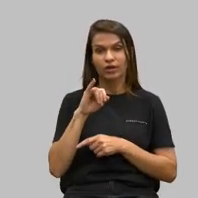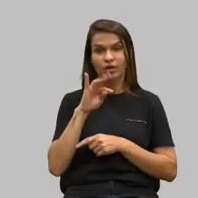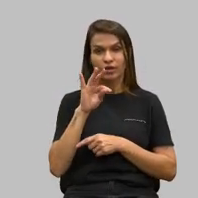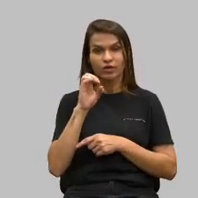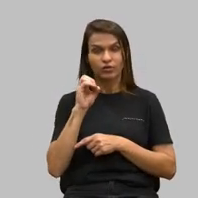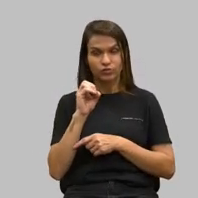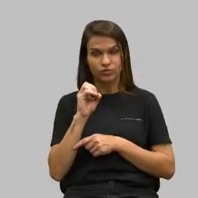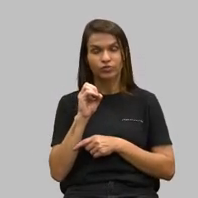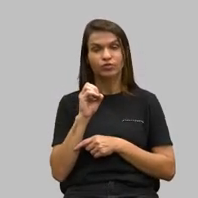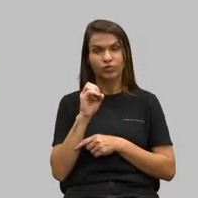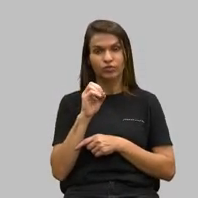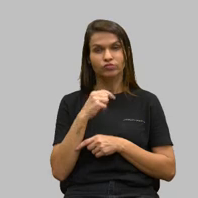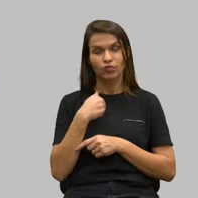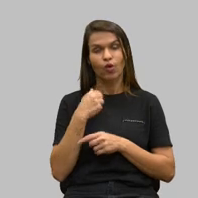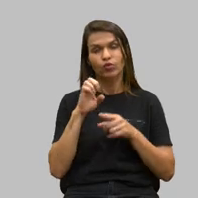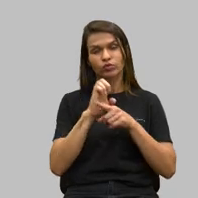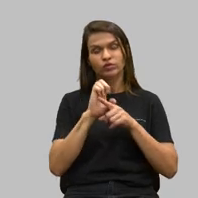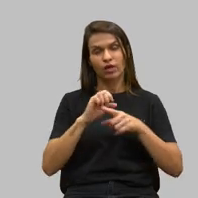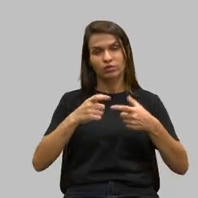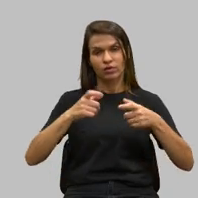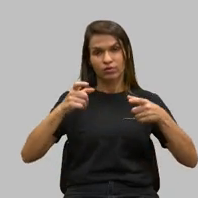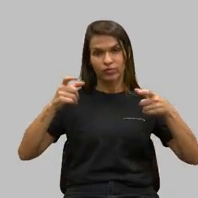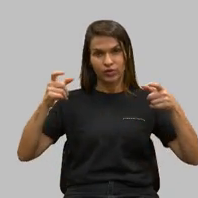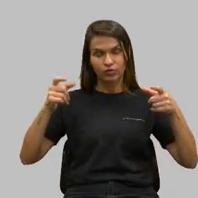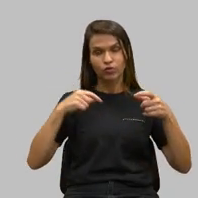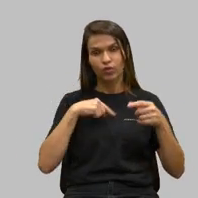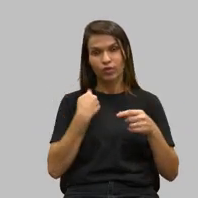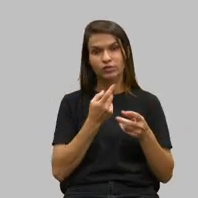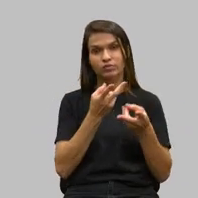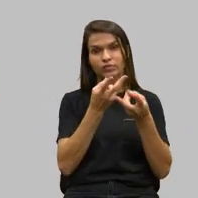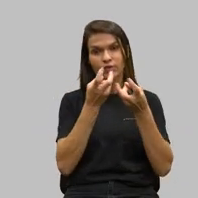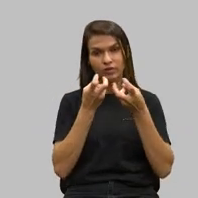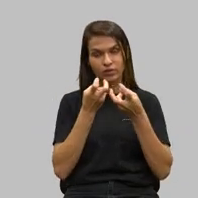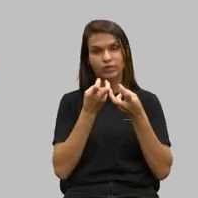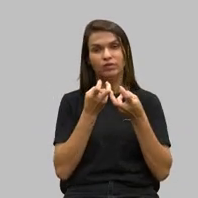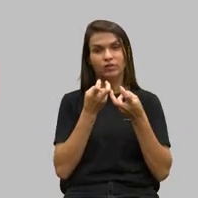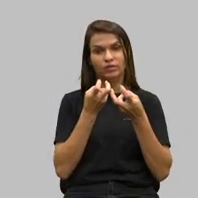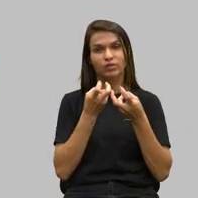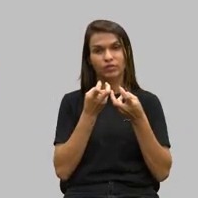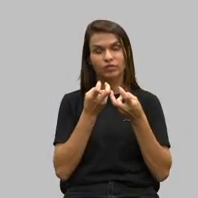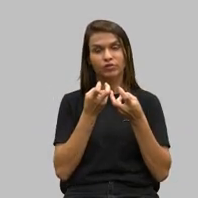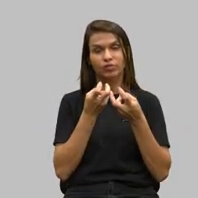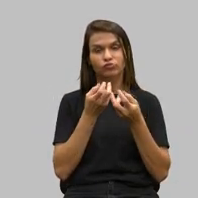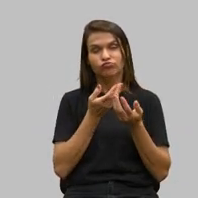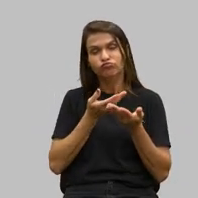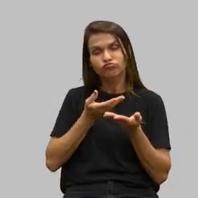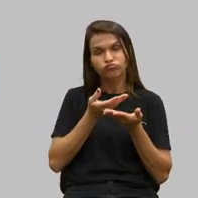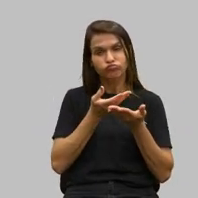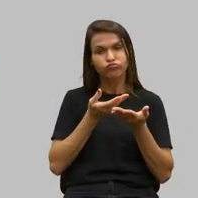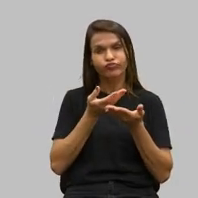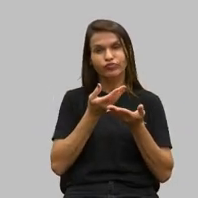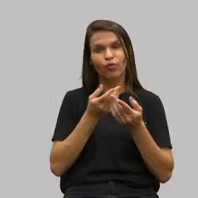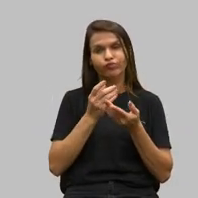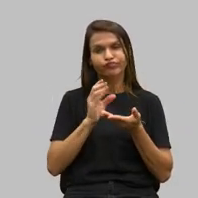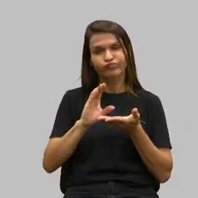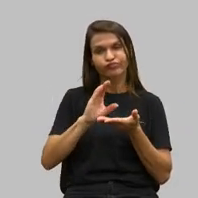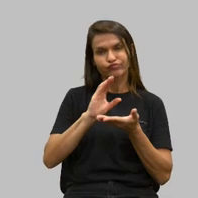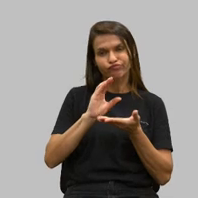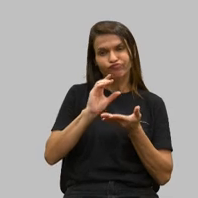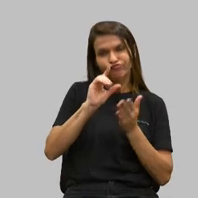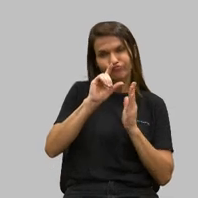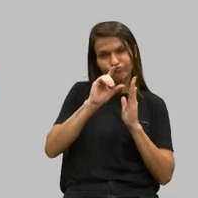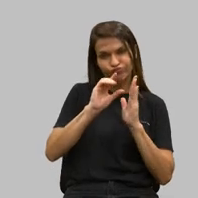ampliou muito, porque nós percebemos que a unidade de cuidado intermediário recebeu um valor muito baixo, então nós estamos